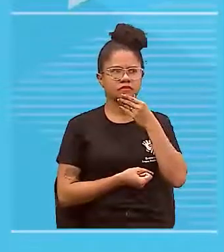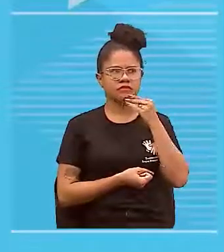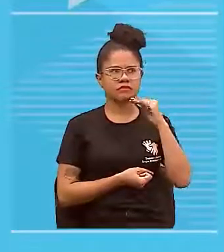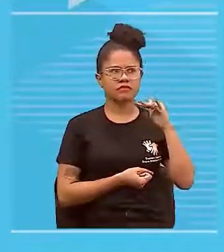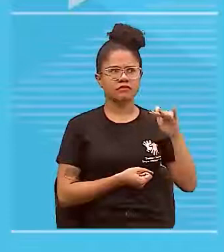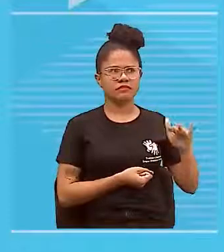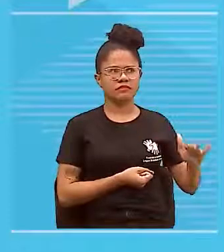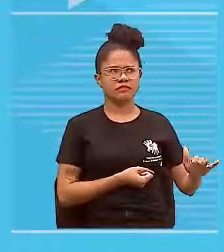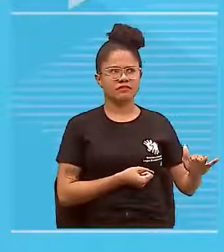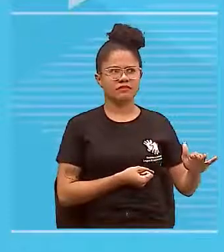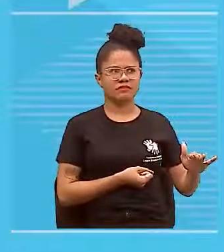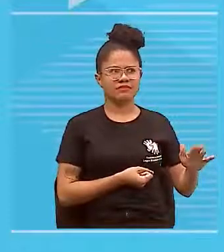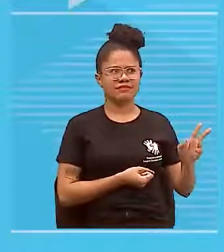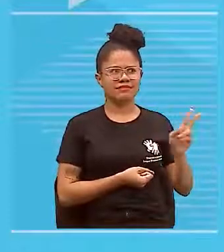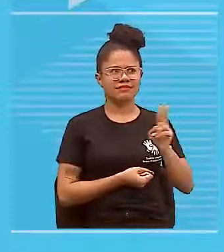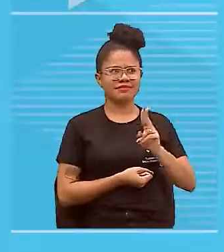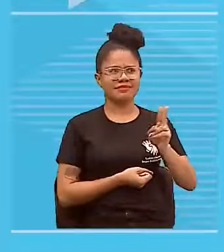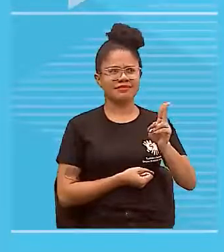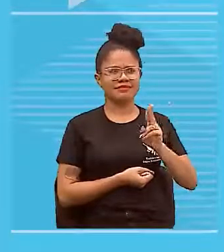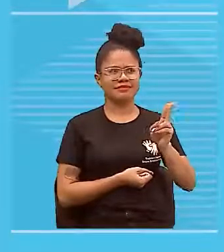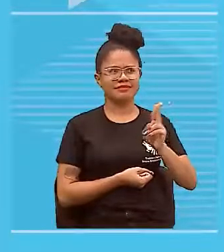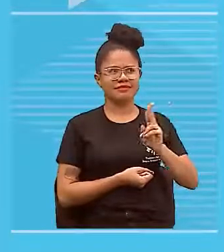como é que dá o nome disso